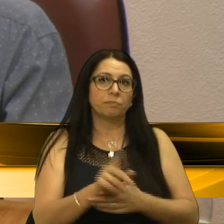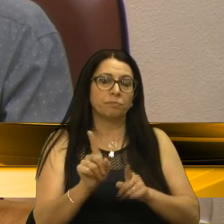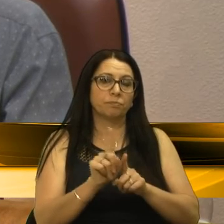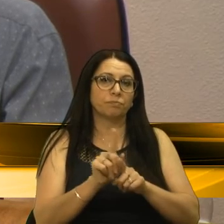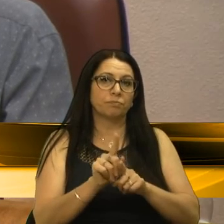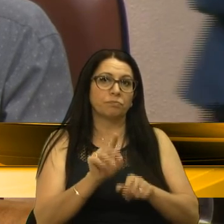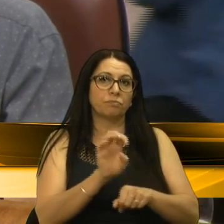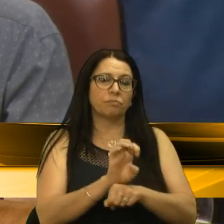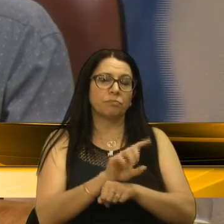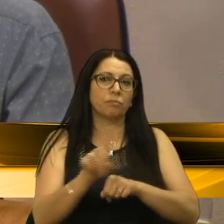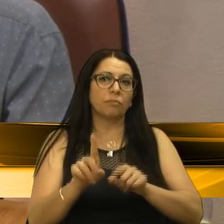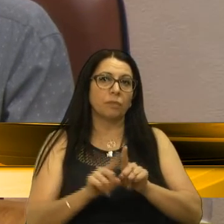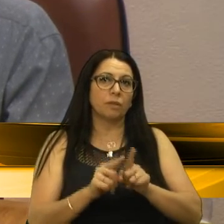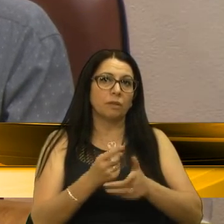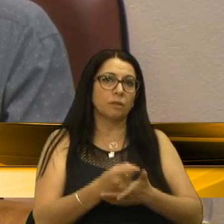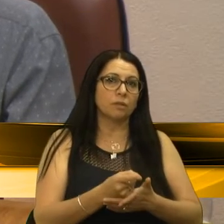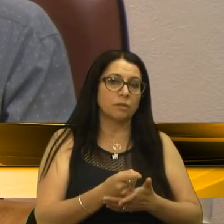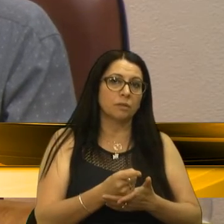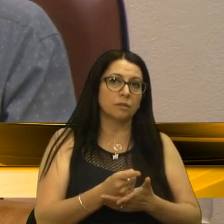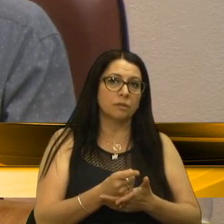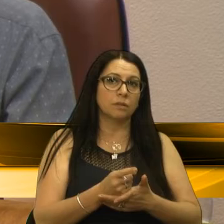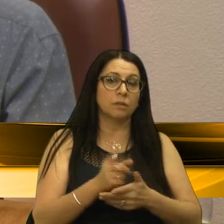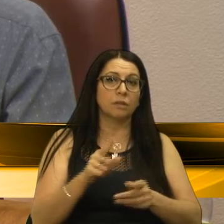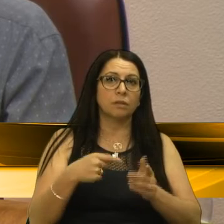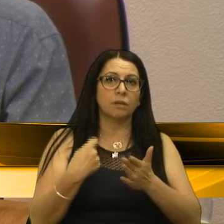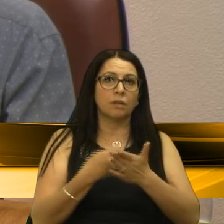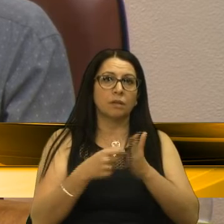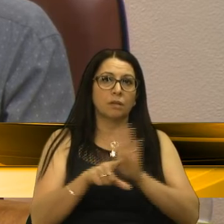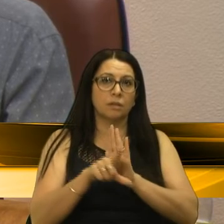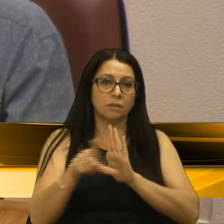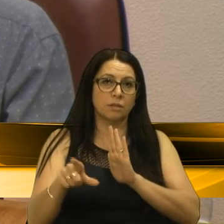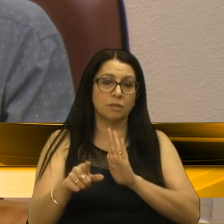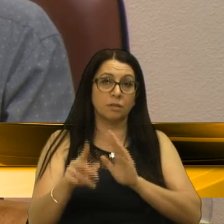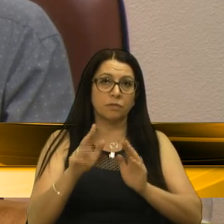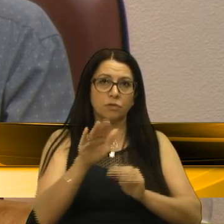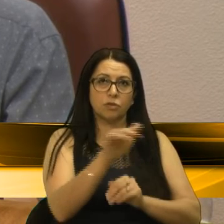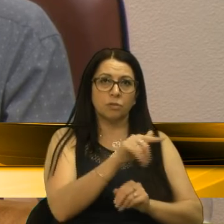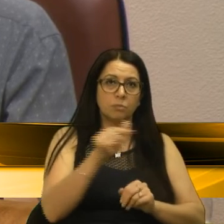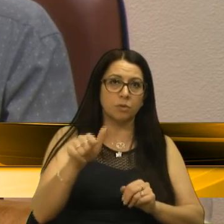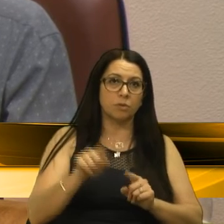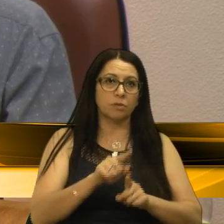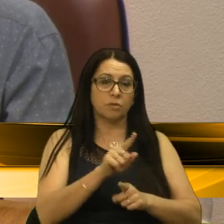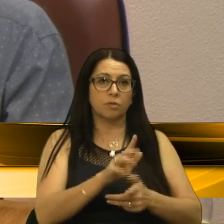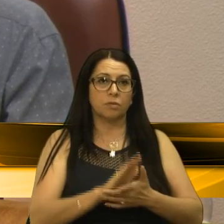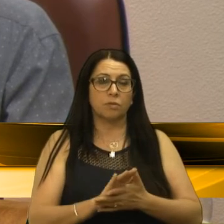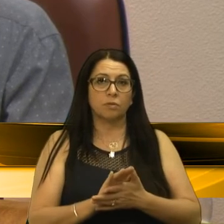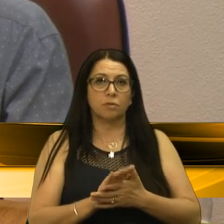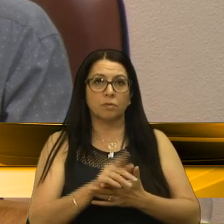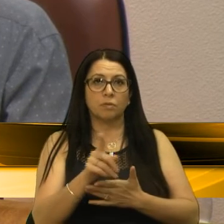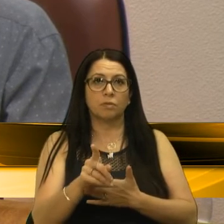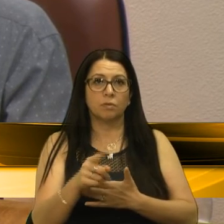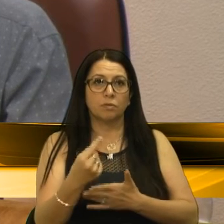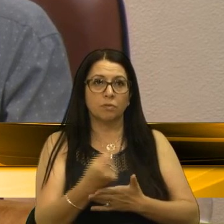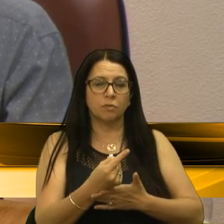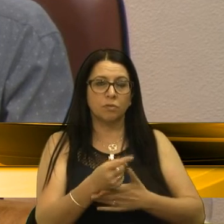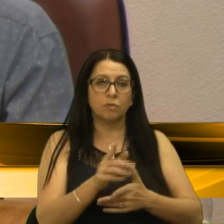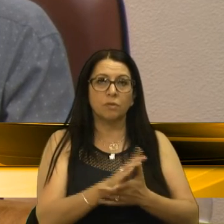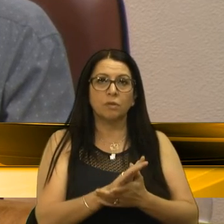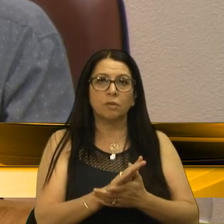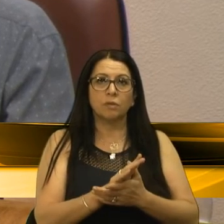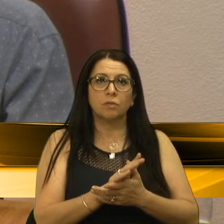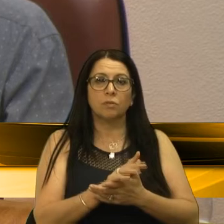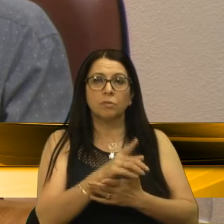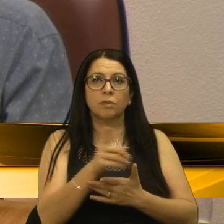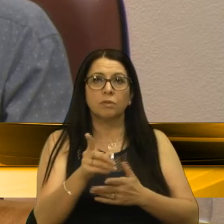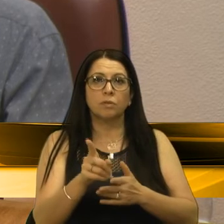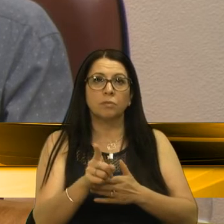pelo Estado brasileiro. Diante de tais alegações, a União foi intimada para dizer se tem interesse jurídico na demanda, tendo